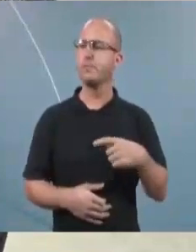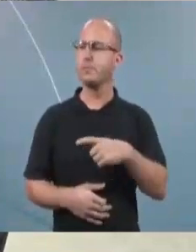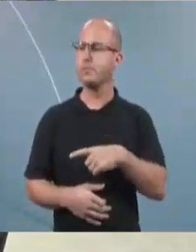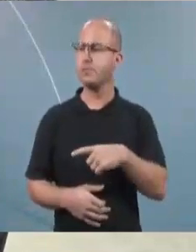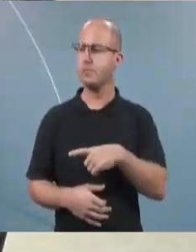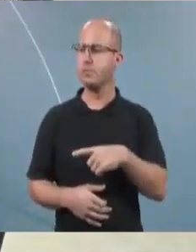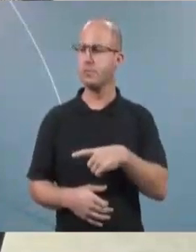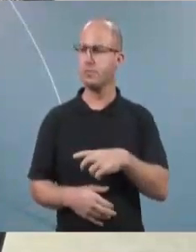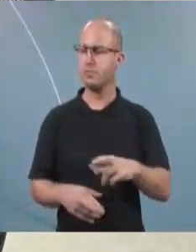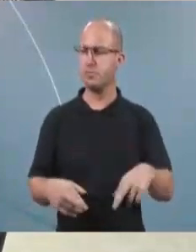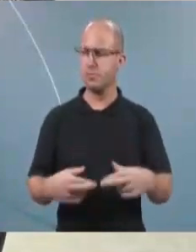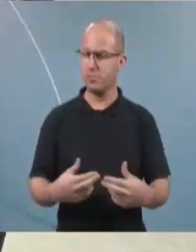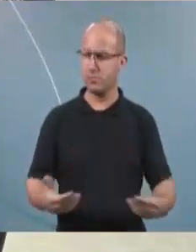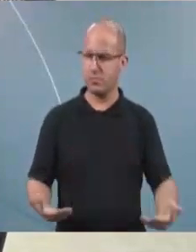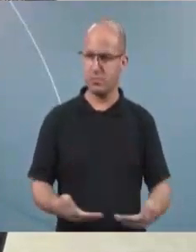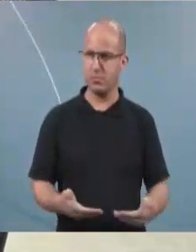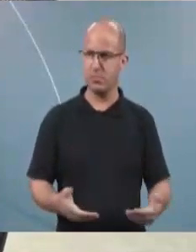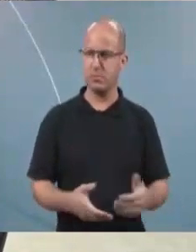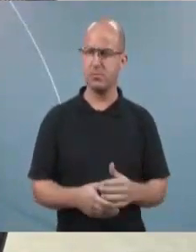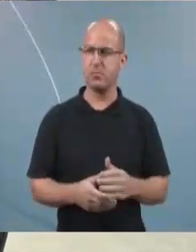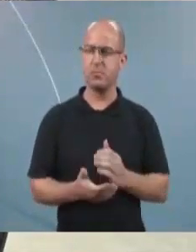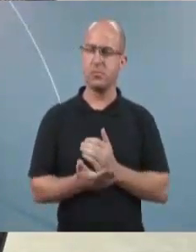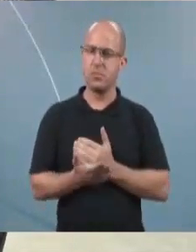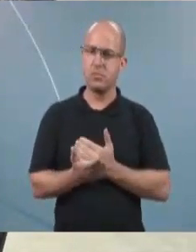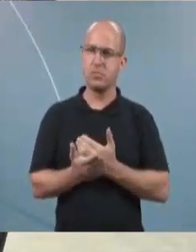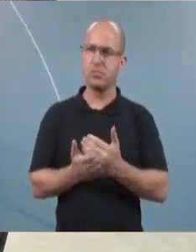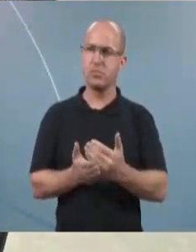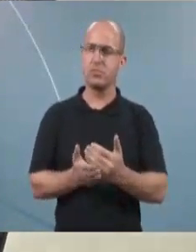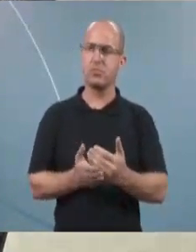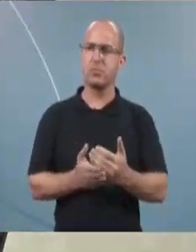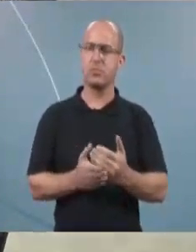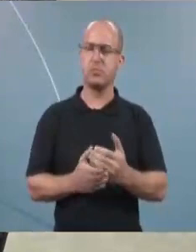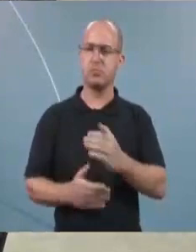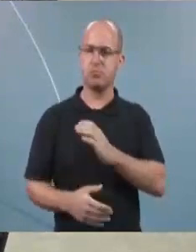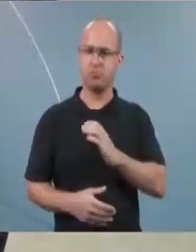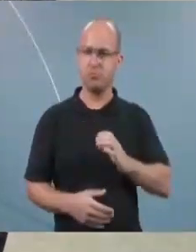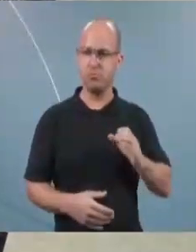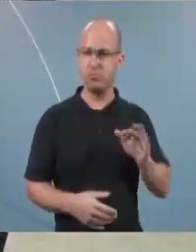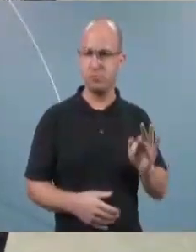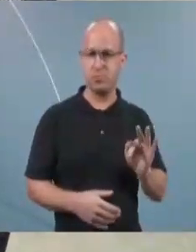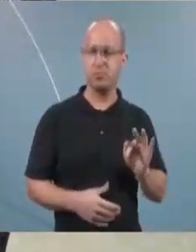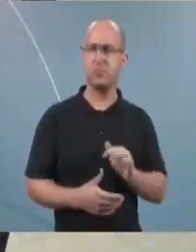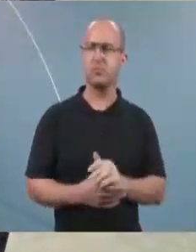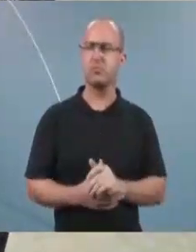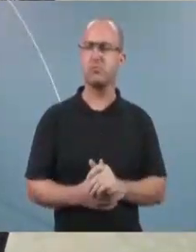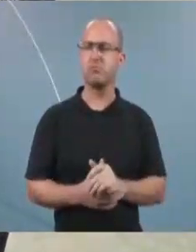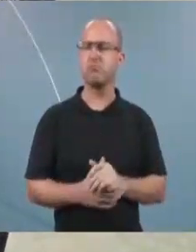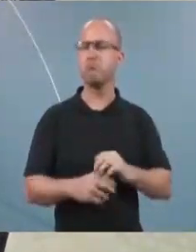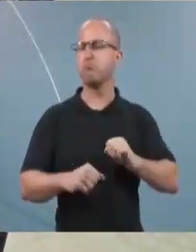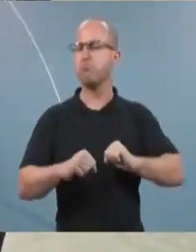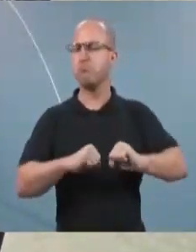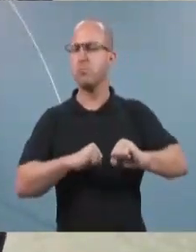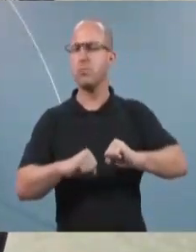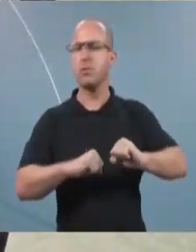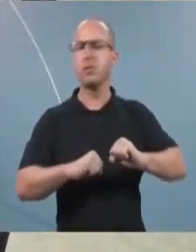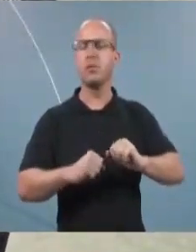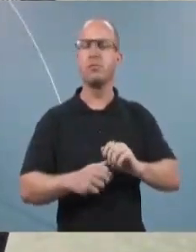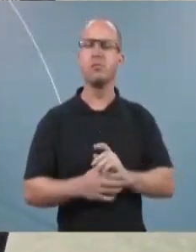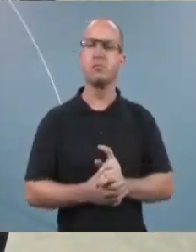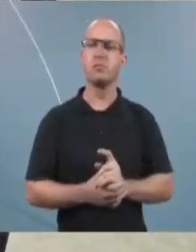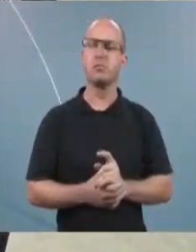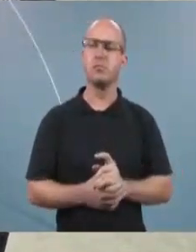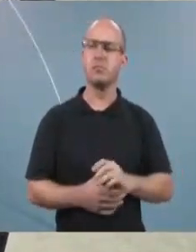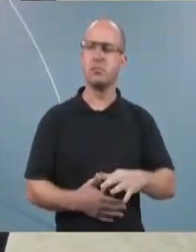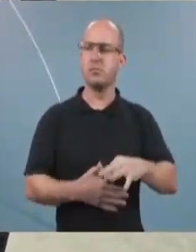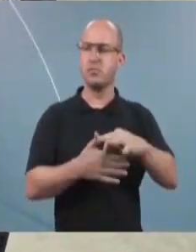minutos de hoje na na abertura da comissão de fiscalização um debate com o